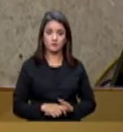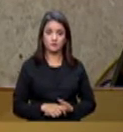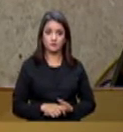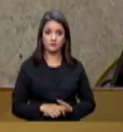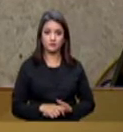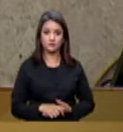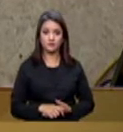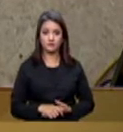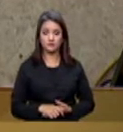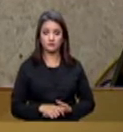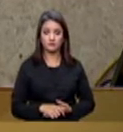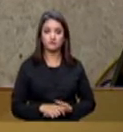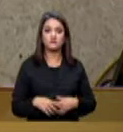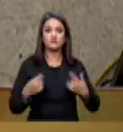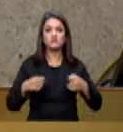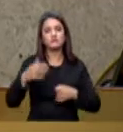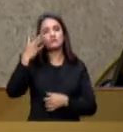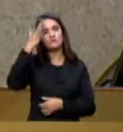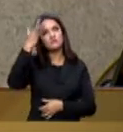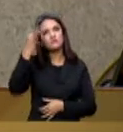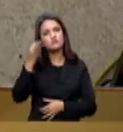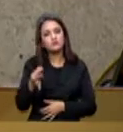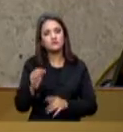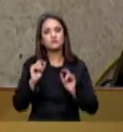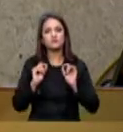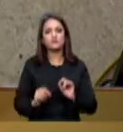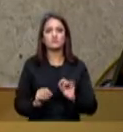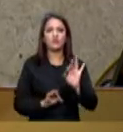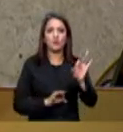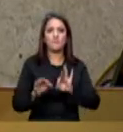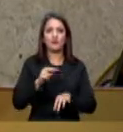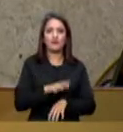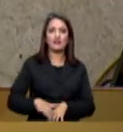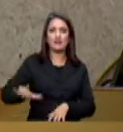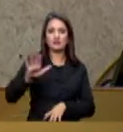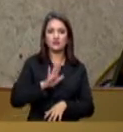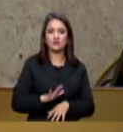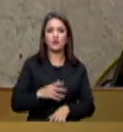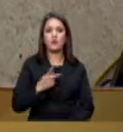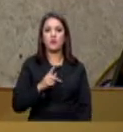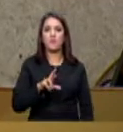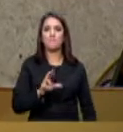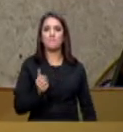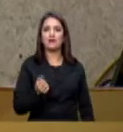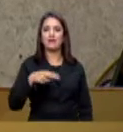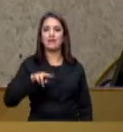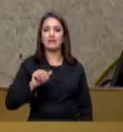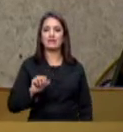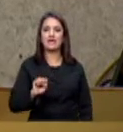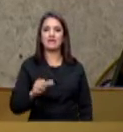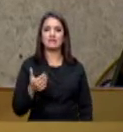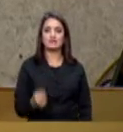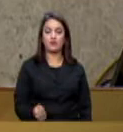impõe que se compreenda que a instituição do Plano Nacional de Saneamento, PLANASA,